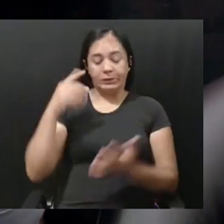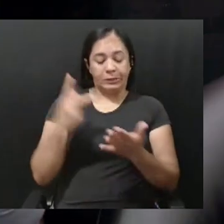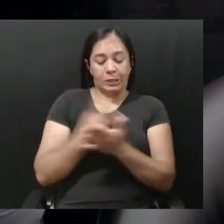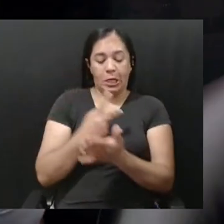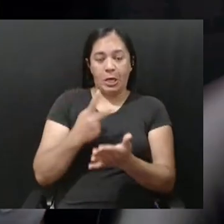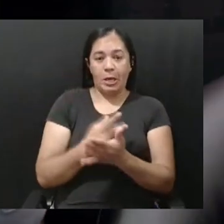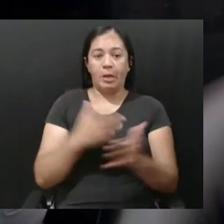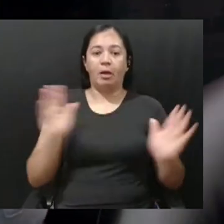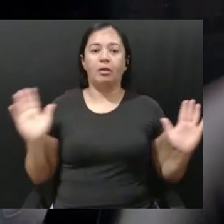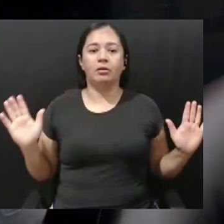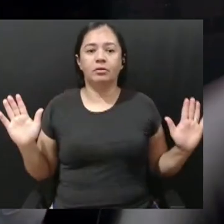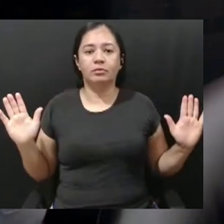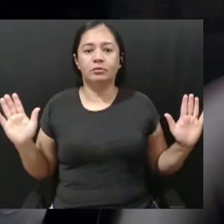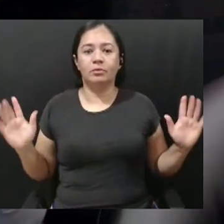não consegui simplesmente